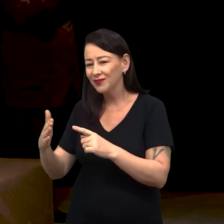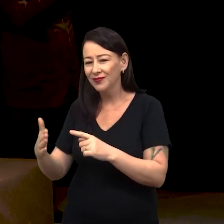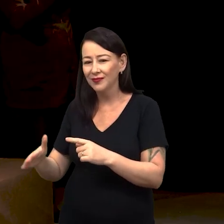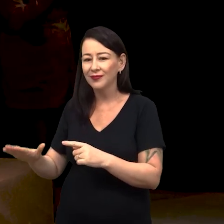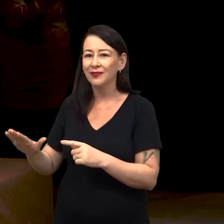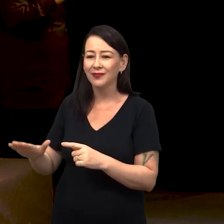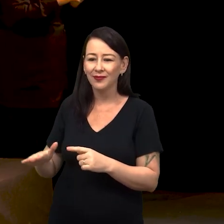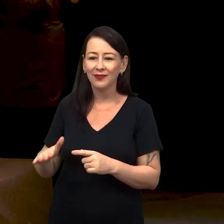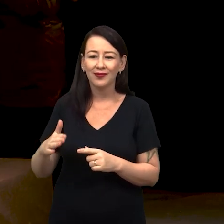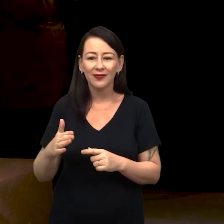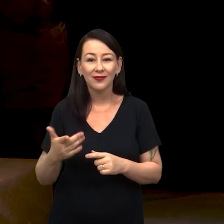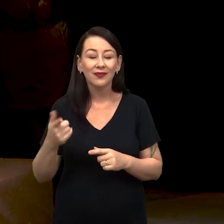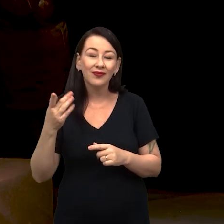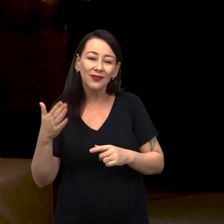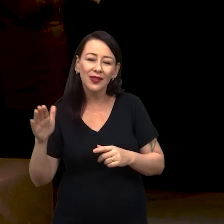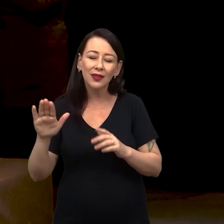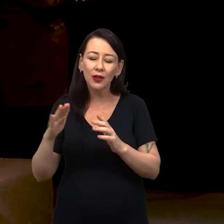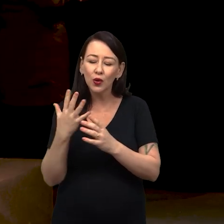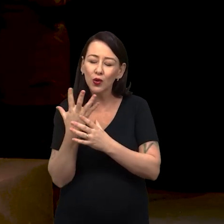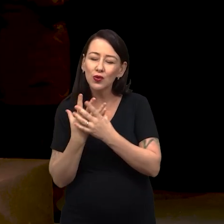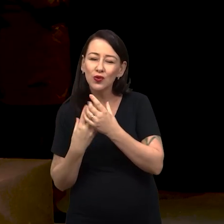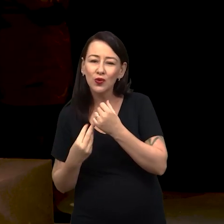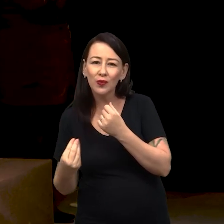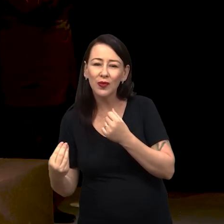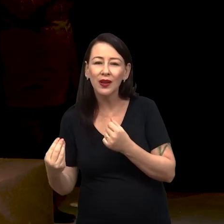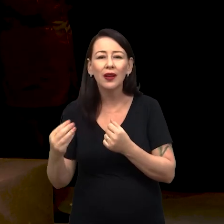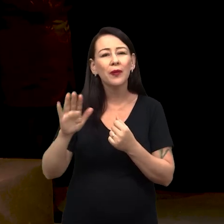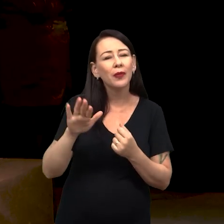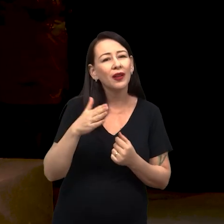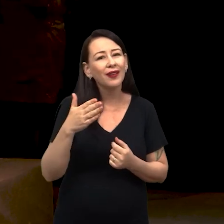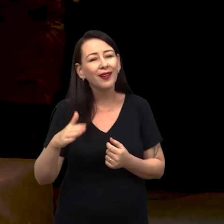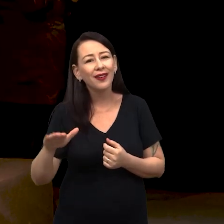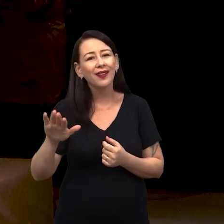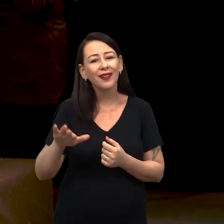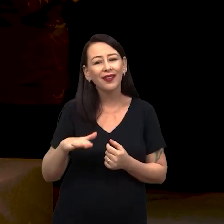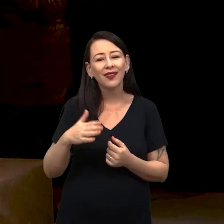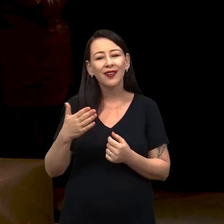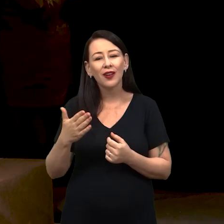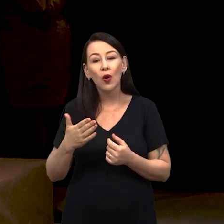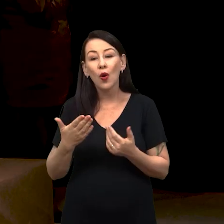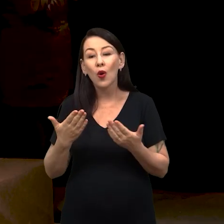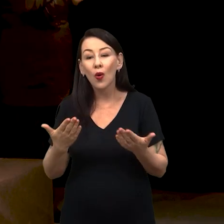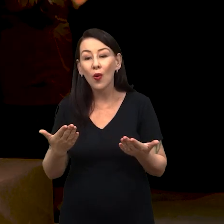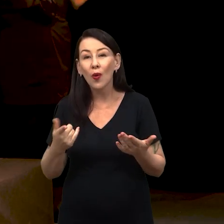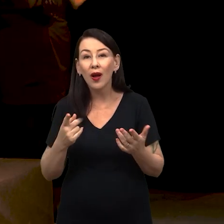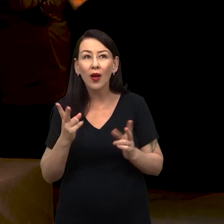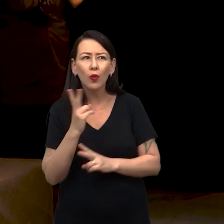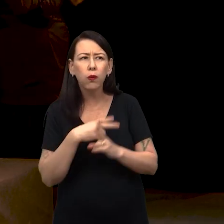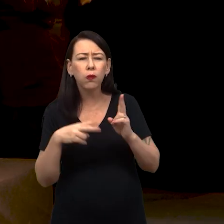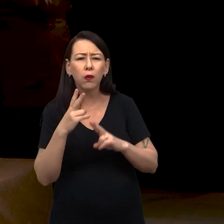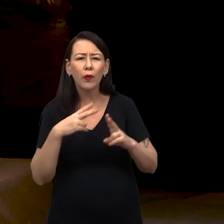siriri comia, siriri comia, oi, siriri gostava, quando o